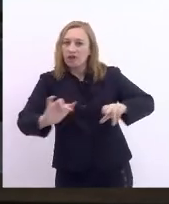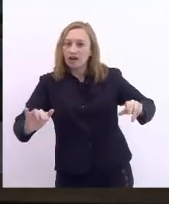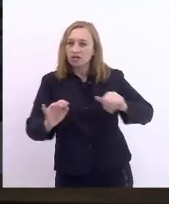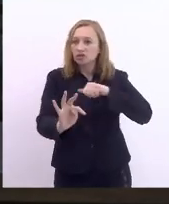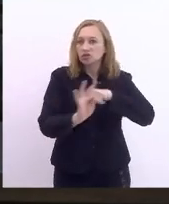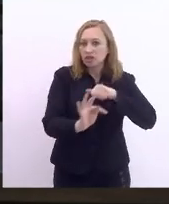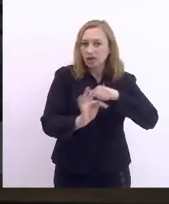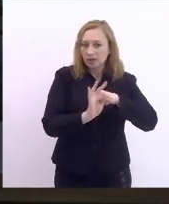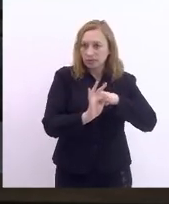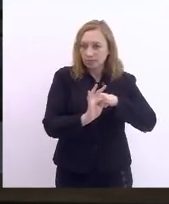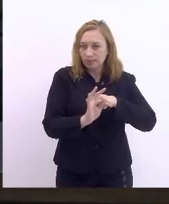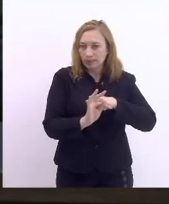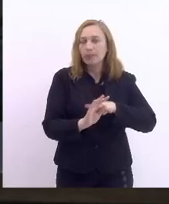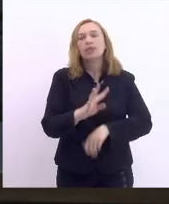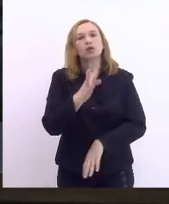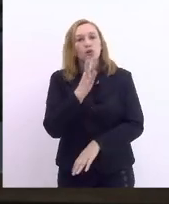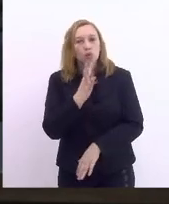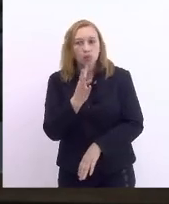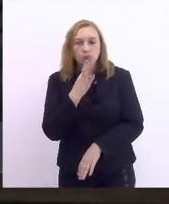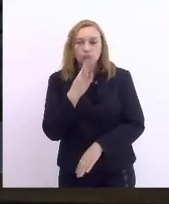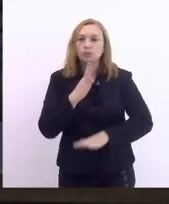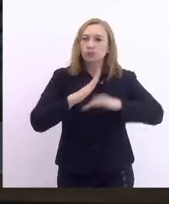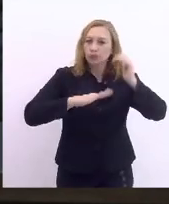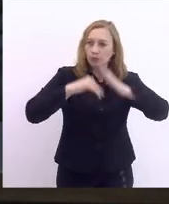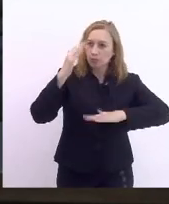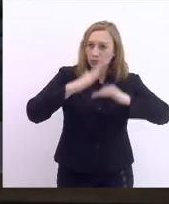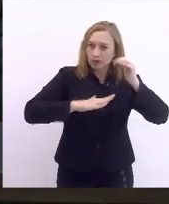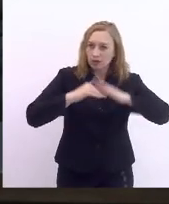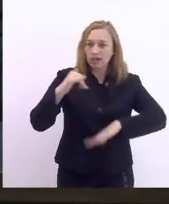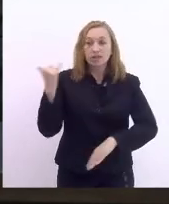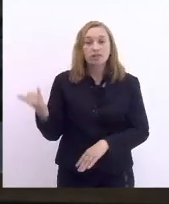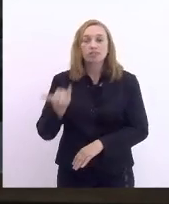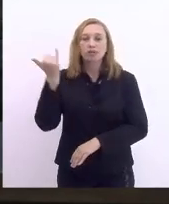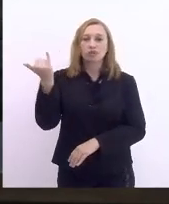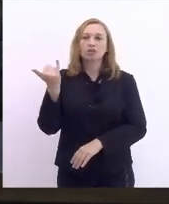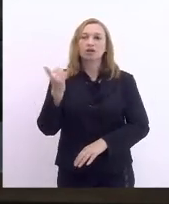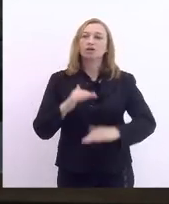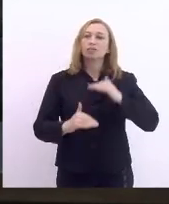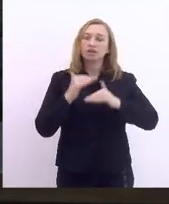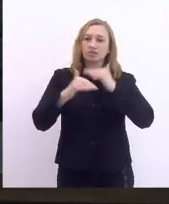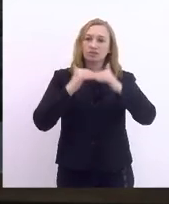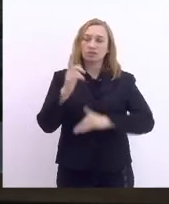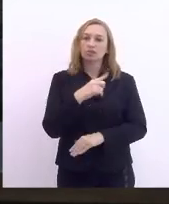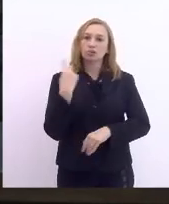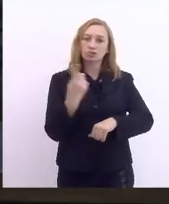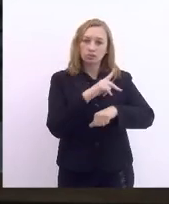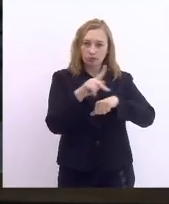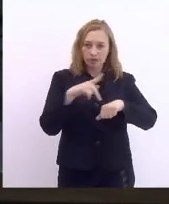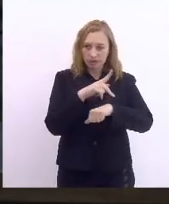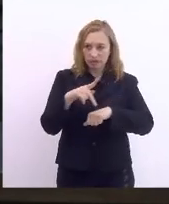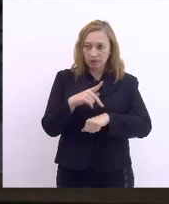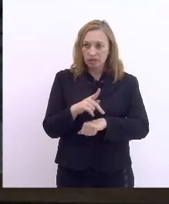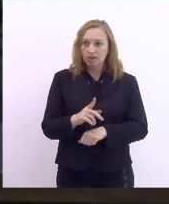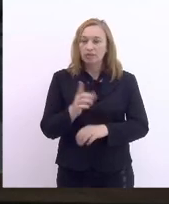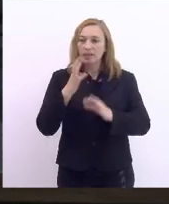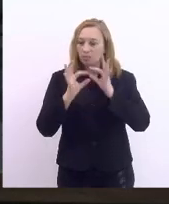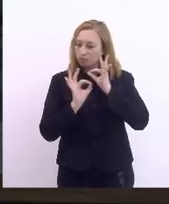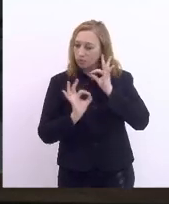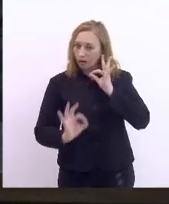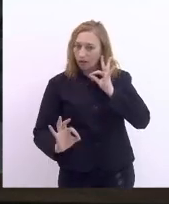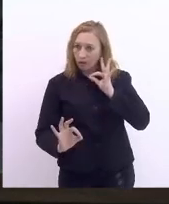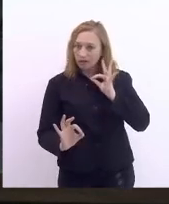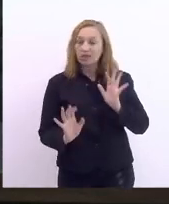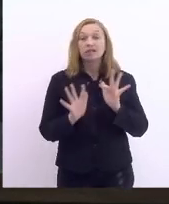devidamente reconhecidos como profissionais imprescindíveis para o desenvolvimento do nosso país para não me alongar